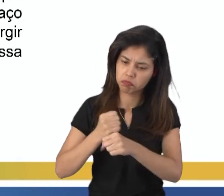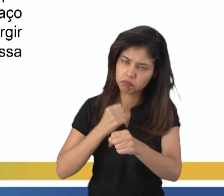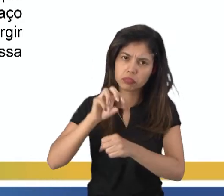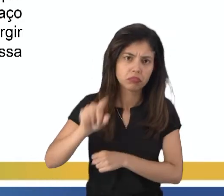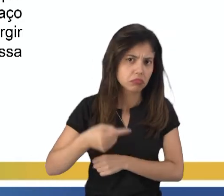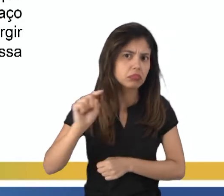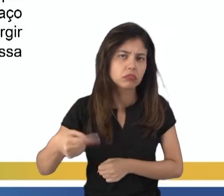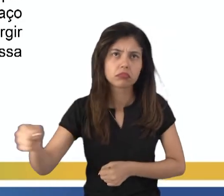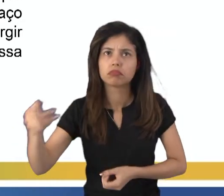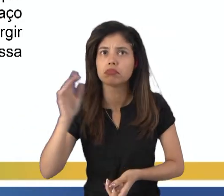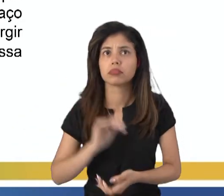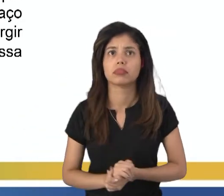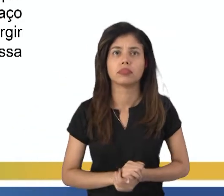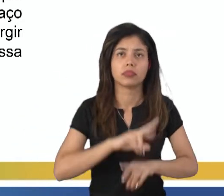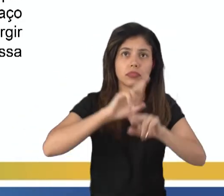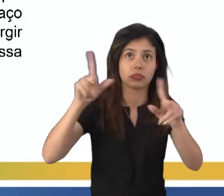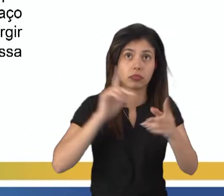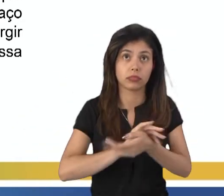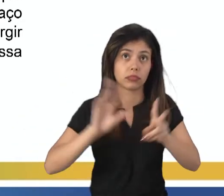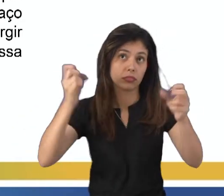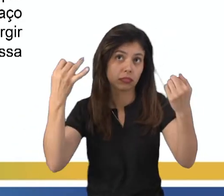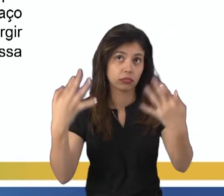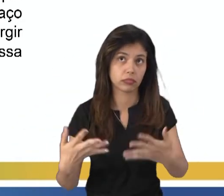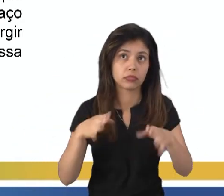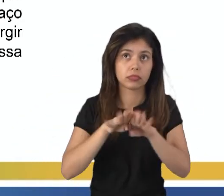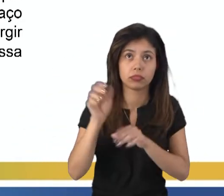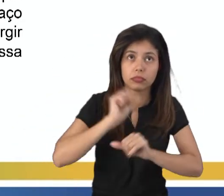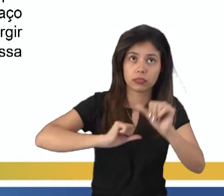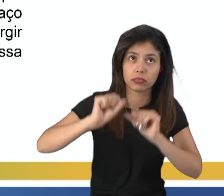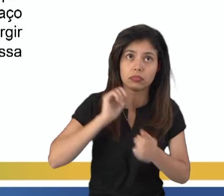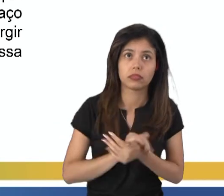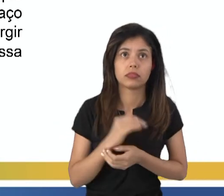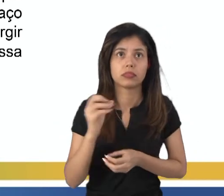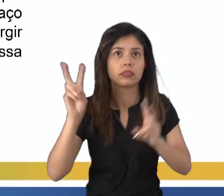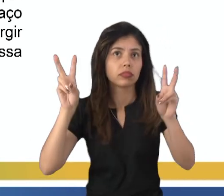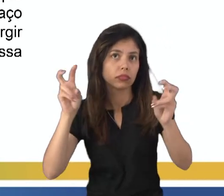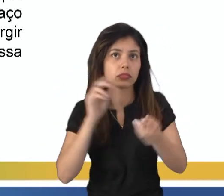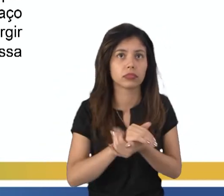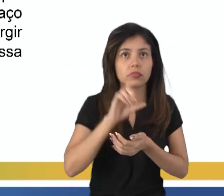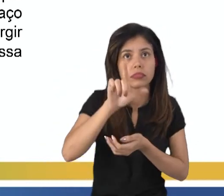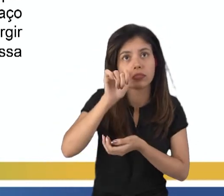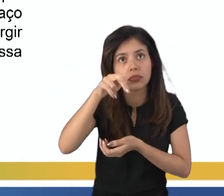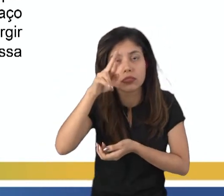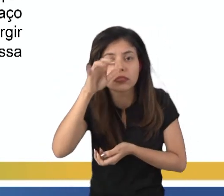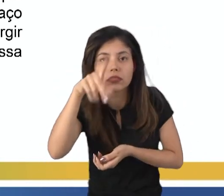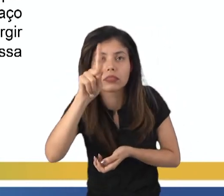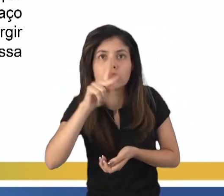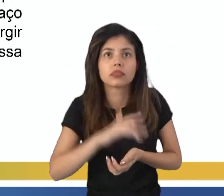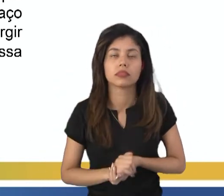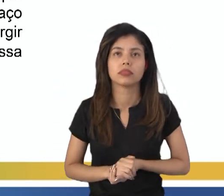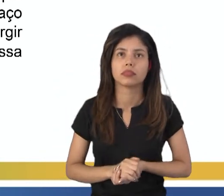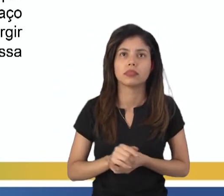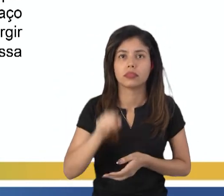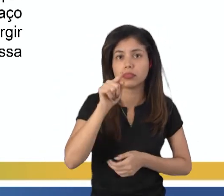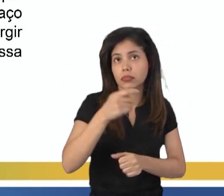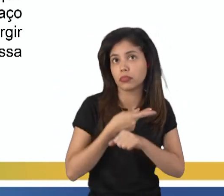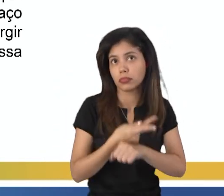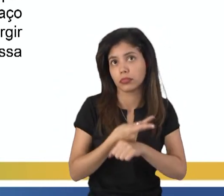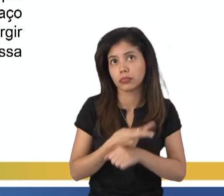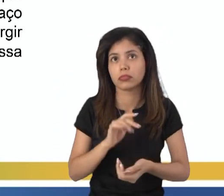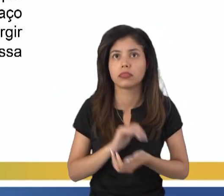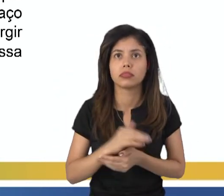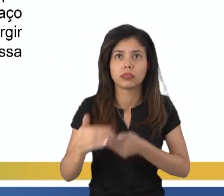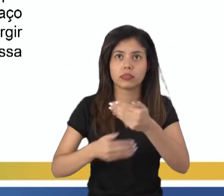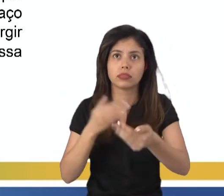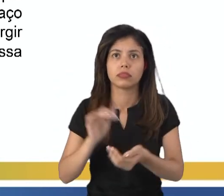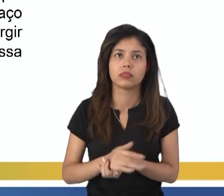milhares de anos. Existem diferentes teorias que explicam essas mudanças, como é o caso da teoria proposta por Lamarck. Para esse